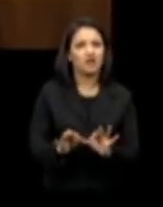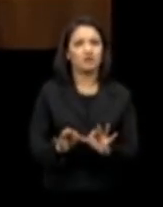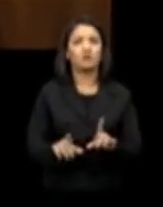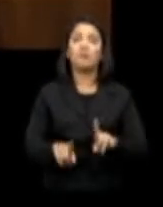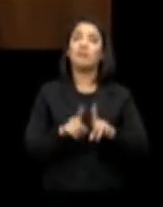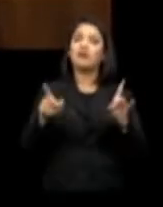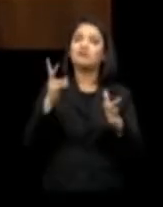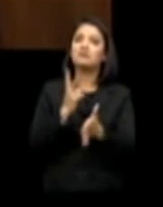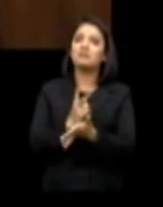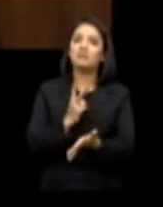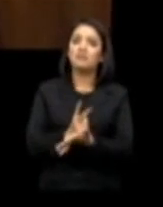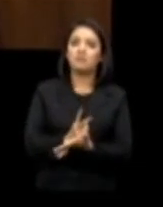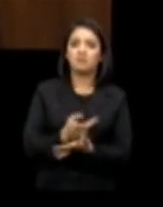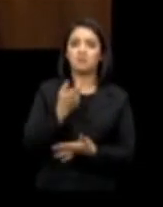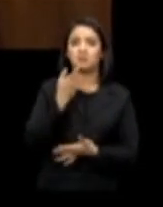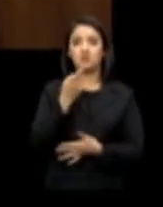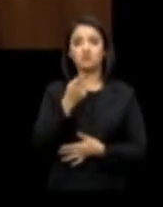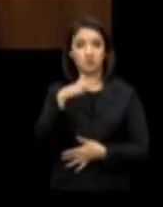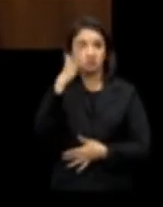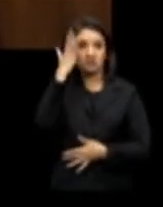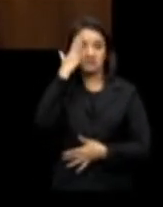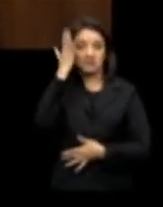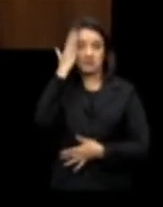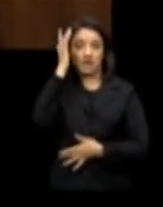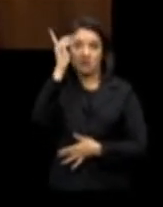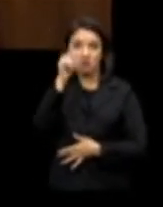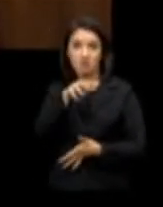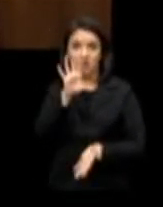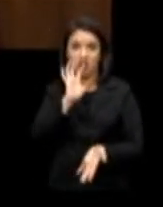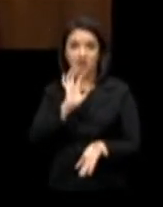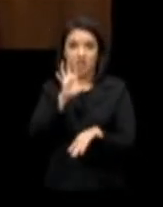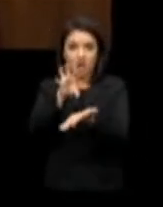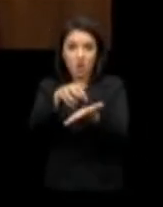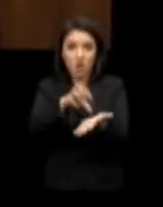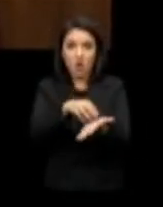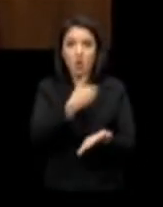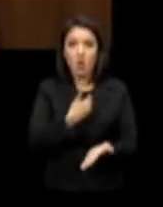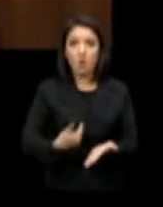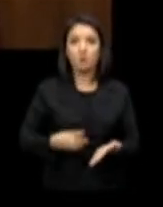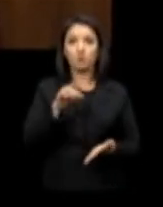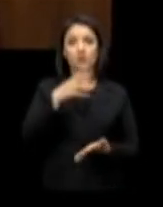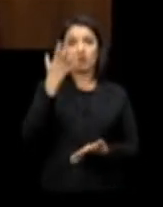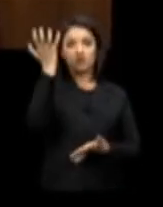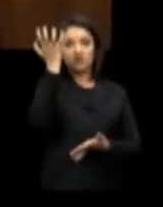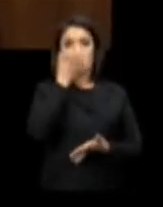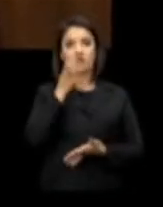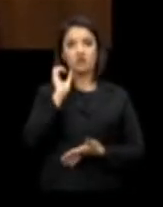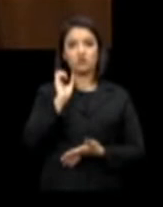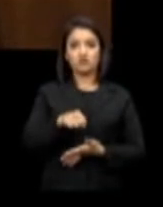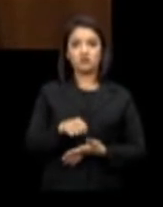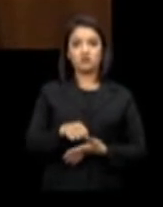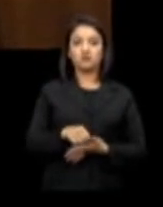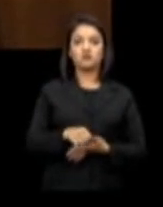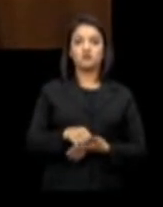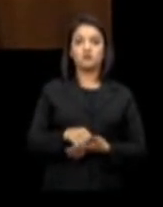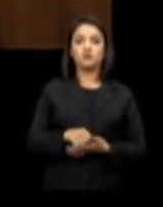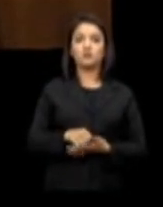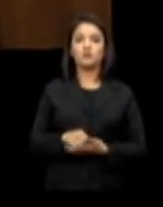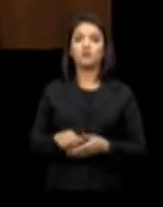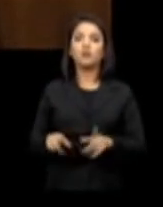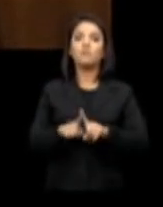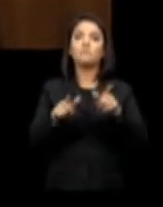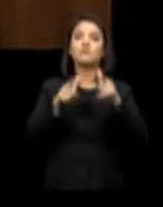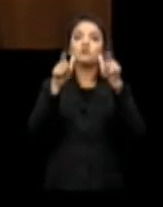mais que não se negue a seriedade das instituições públicas imbuídas dessas funções, em um ambiente